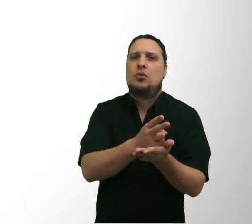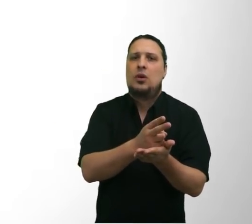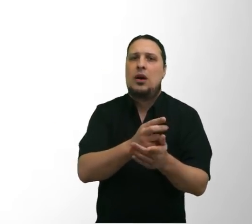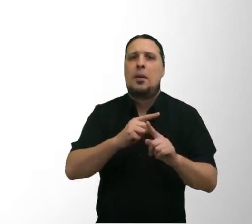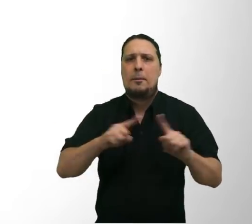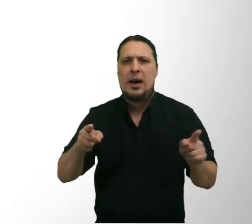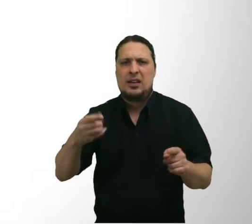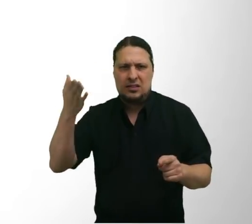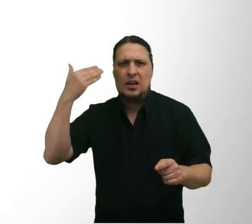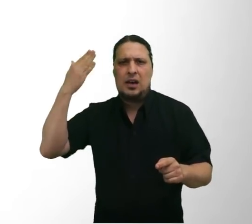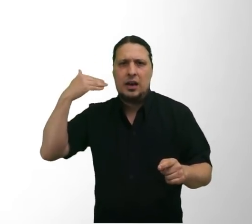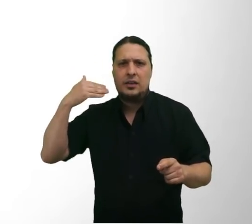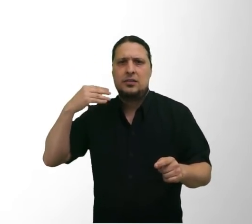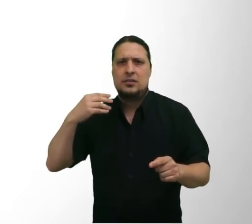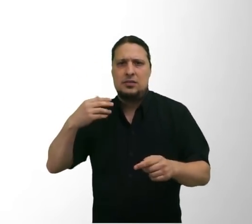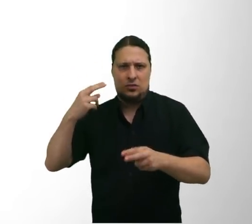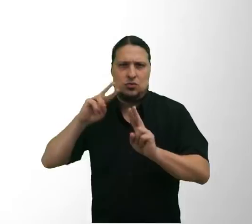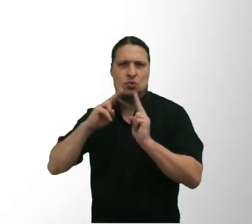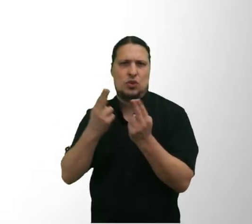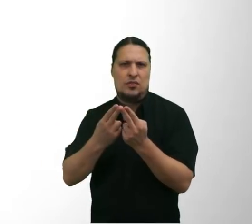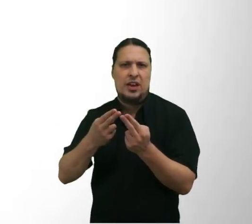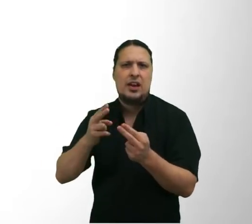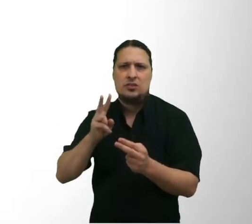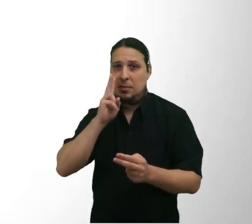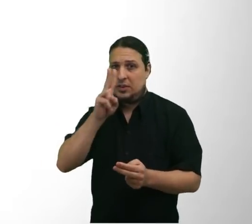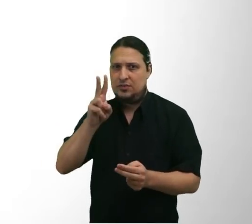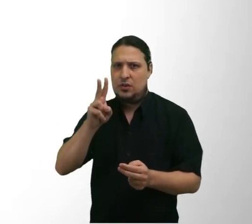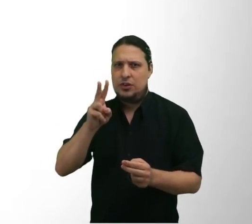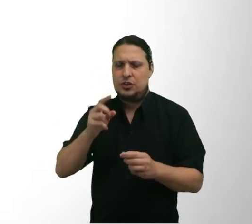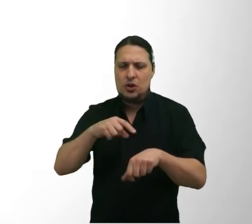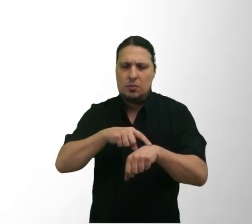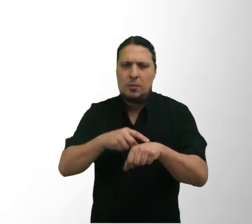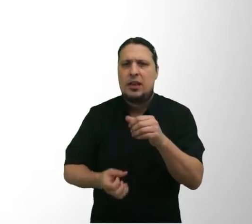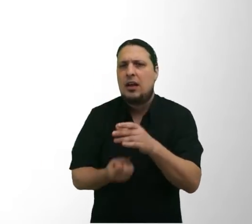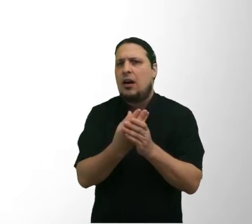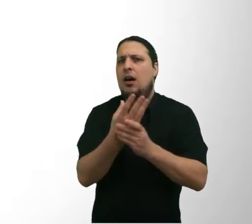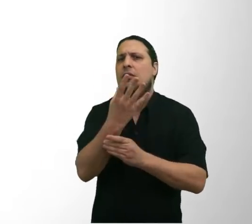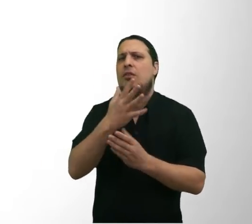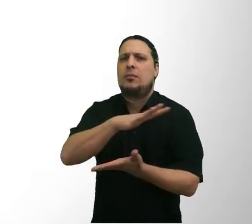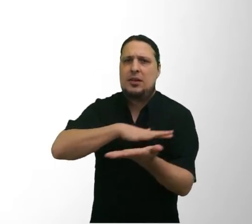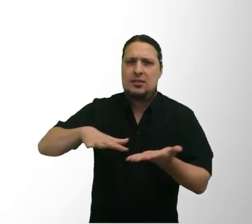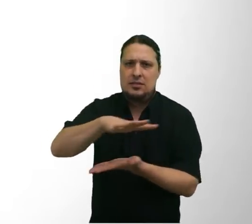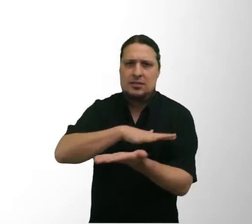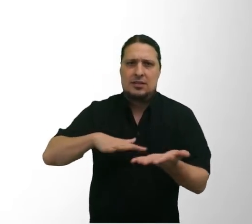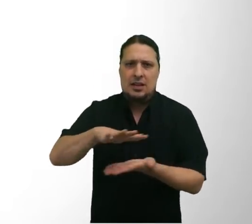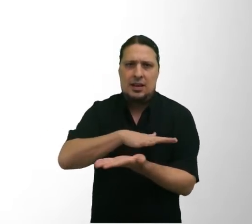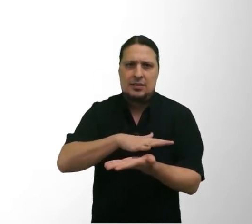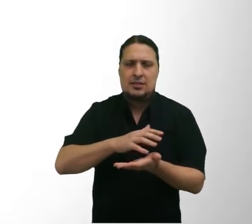acessar youtube.com/URGS TV e escolher o que você quiser. Até mais!